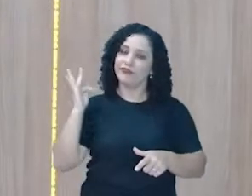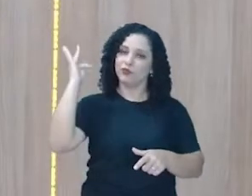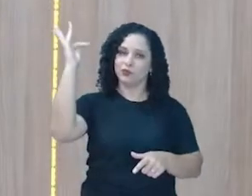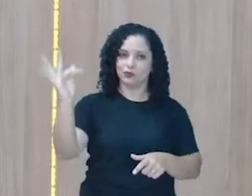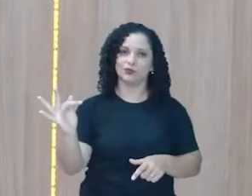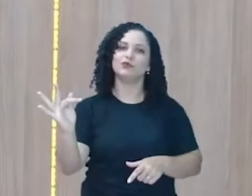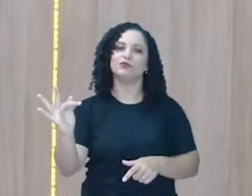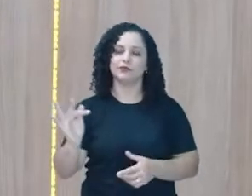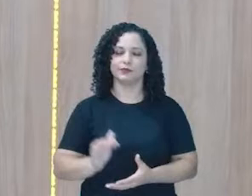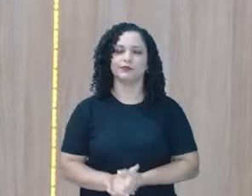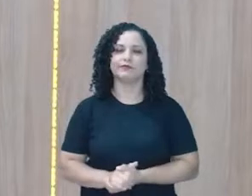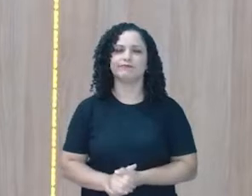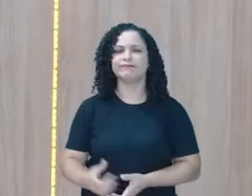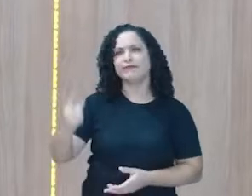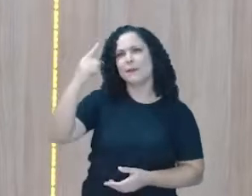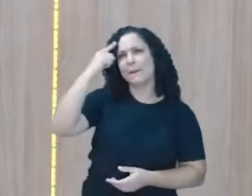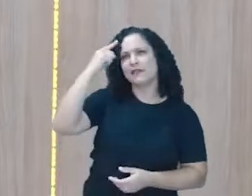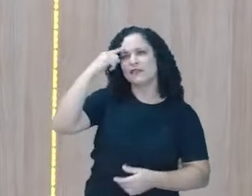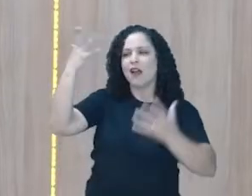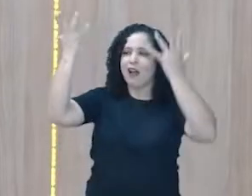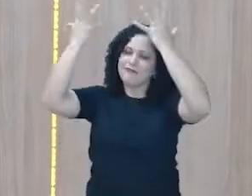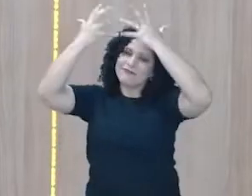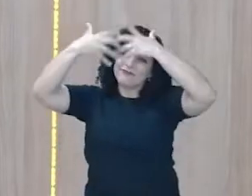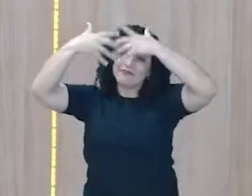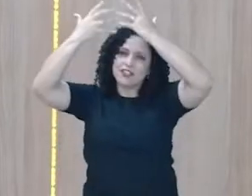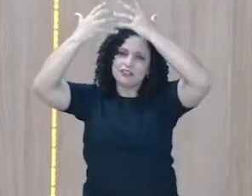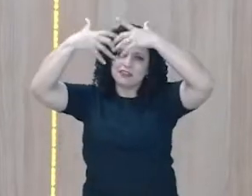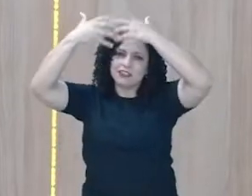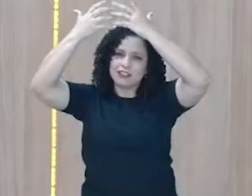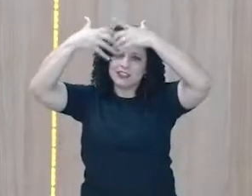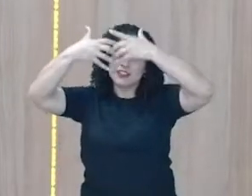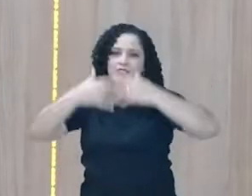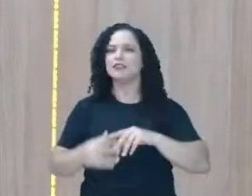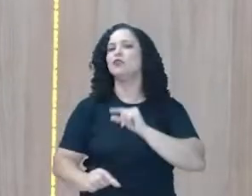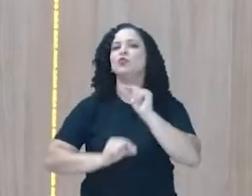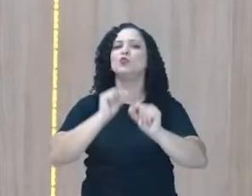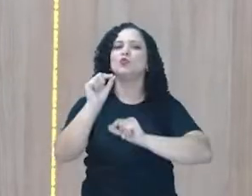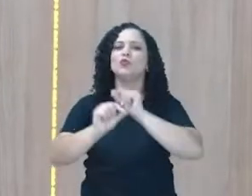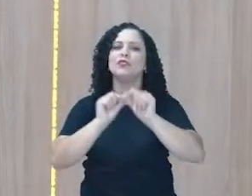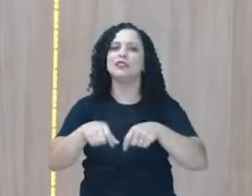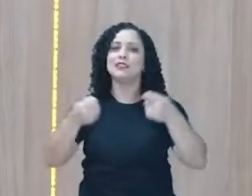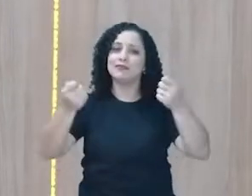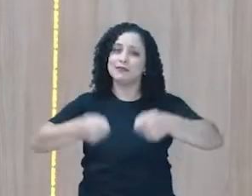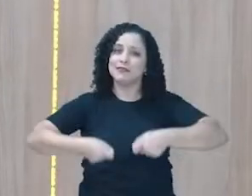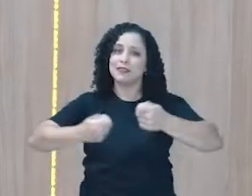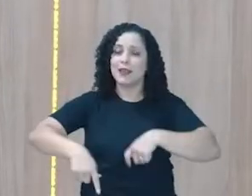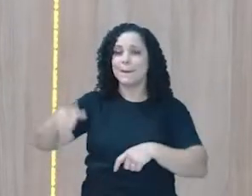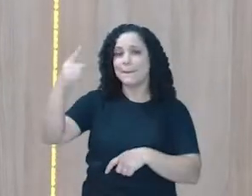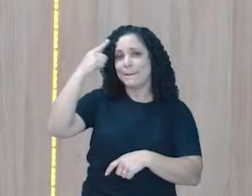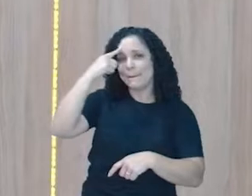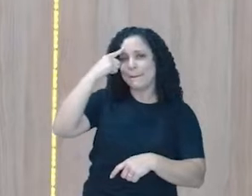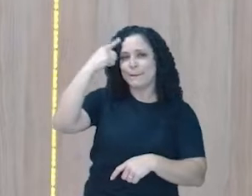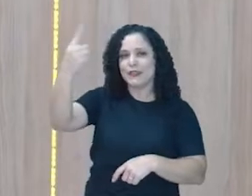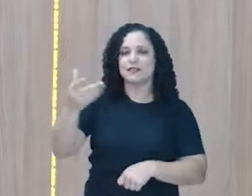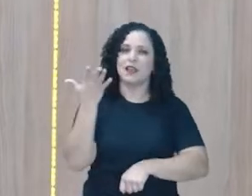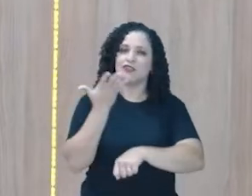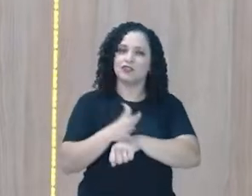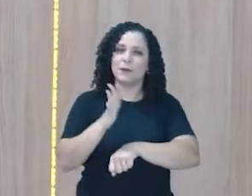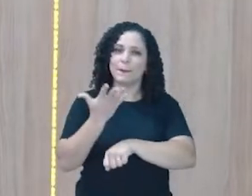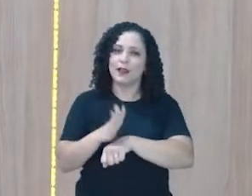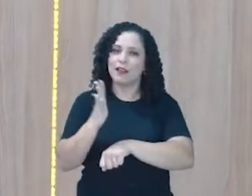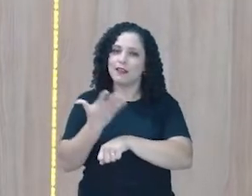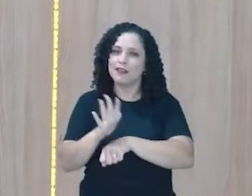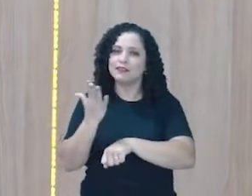gente refletindo, né, que a gente está num momento onde a gente necessita pensar sobre práticas